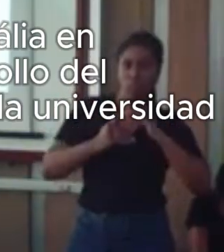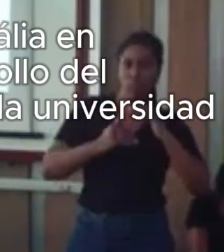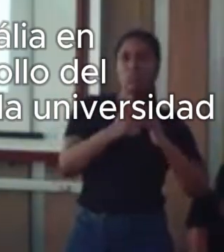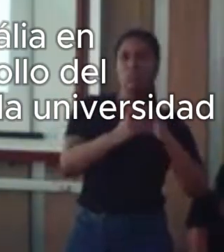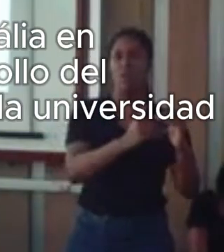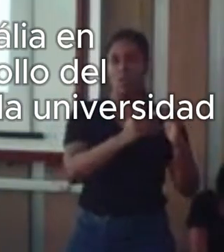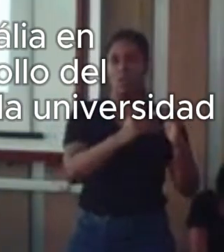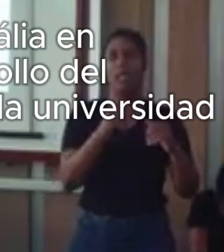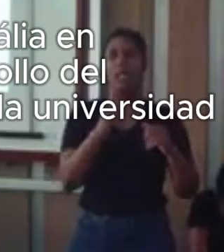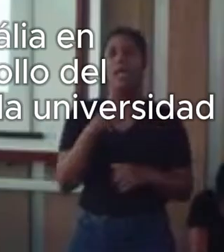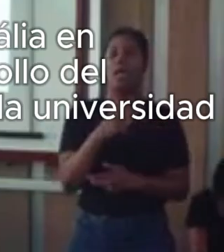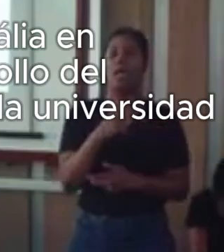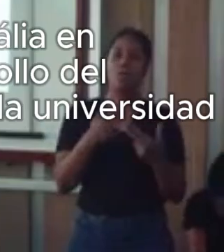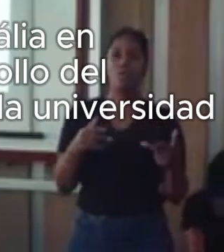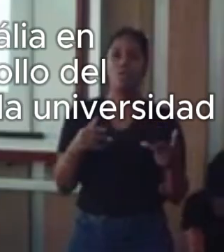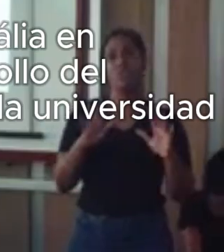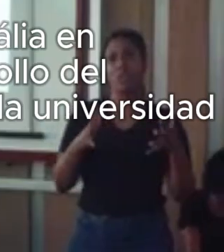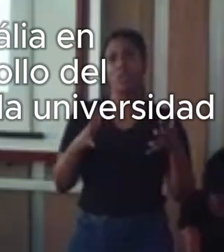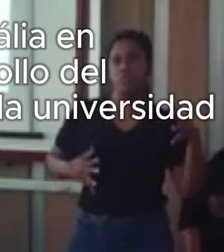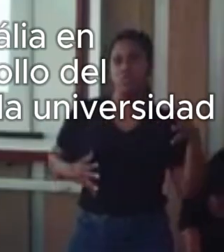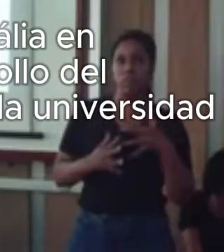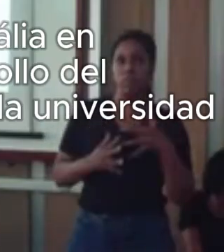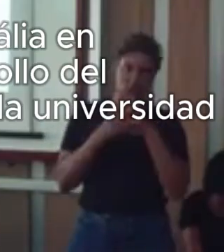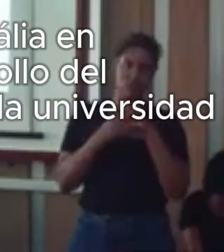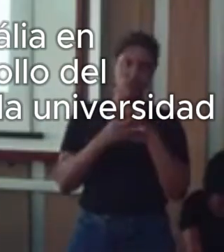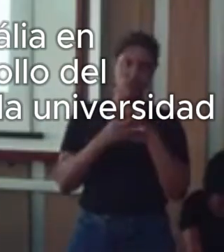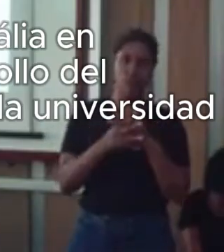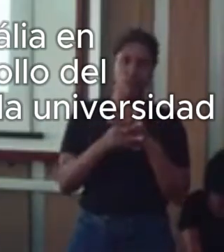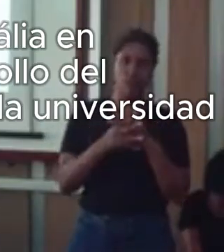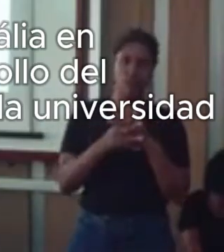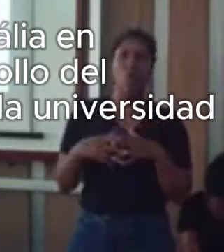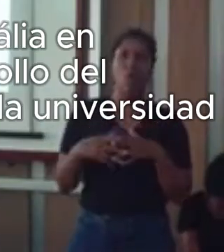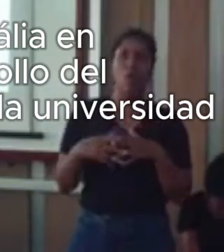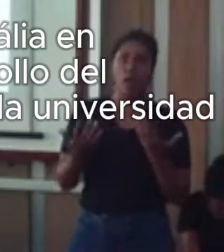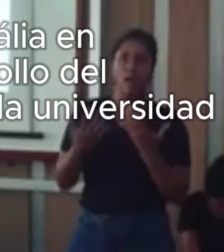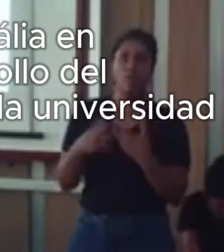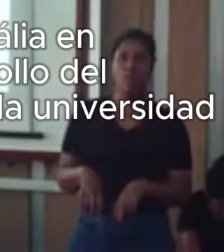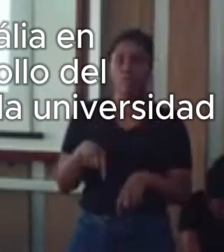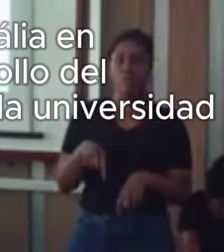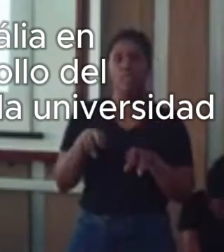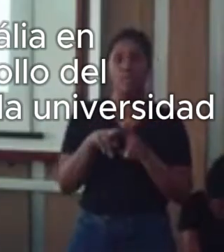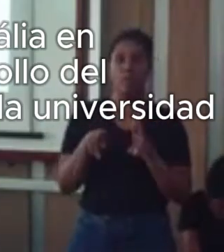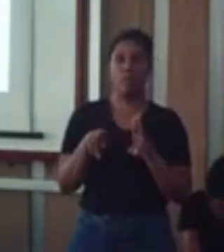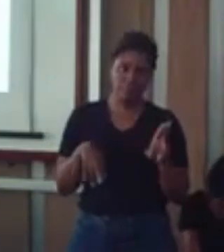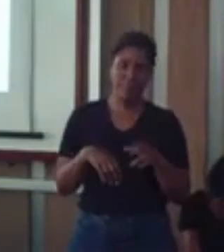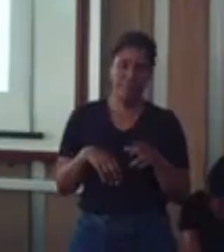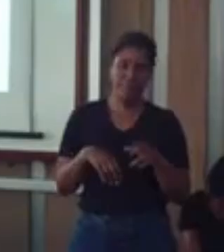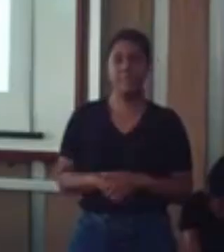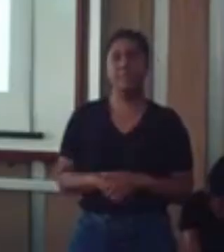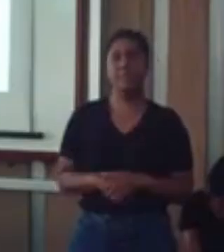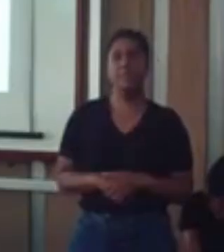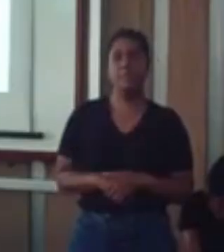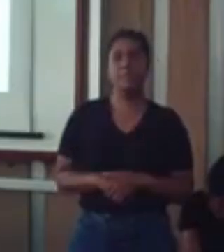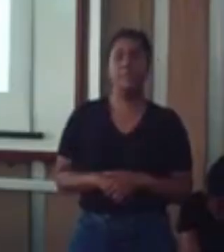que já vão extrapolar as funções da universidade, ou a vocação da universidade, melhor dizendo.